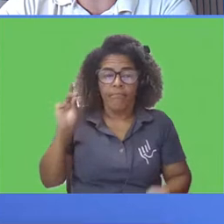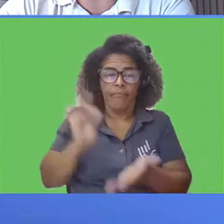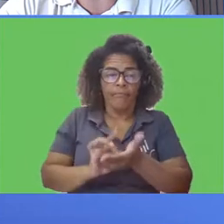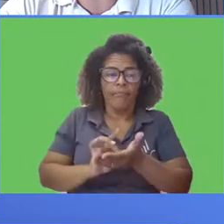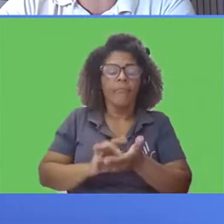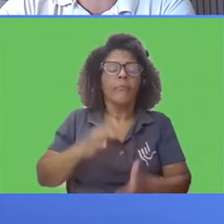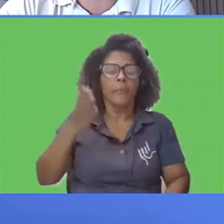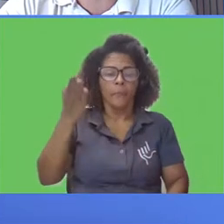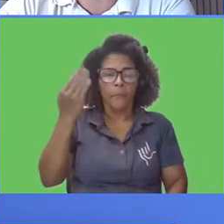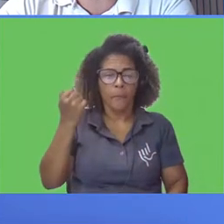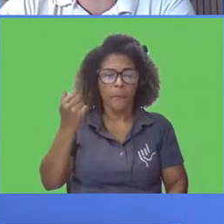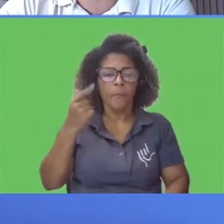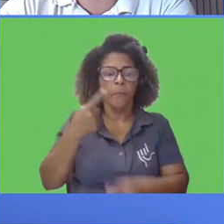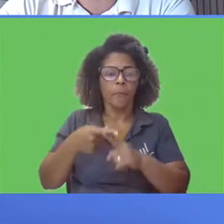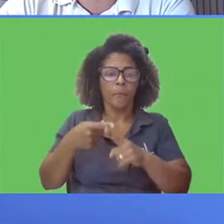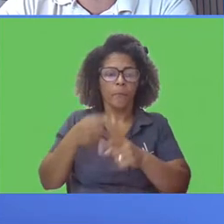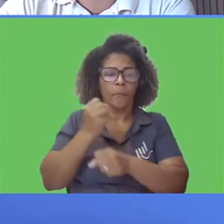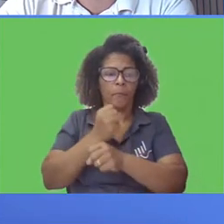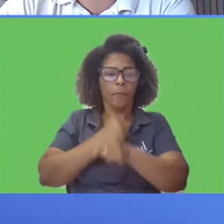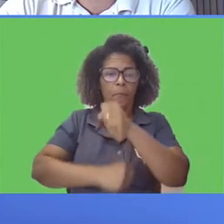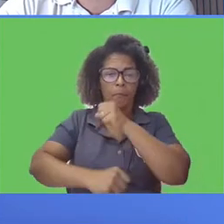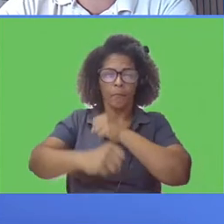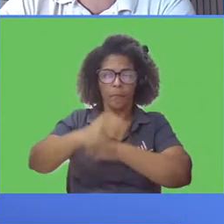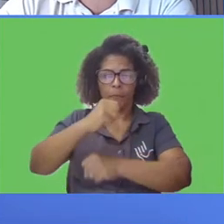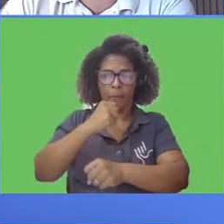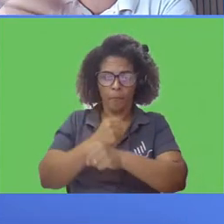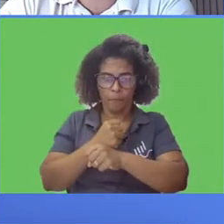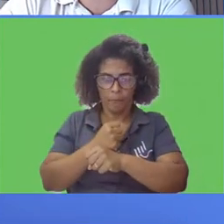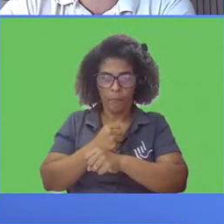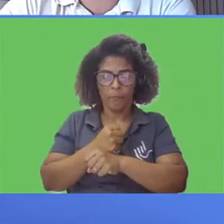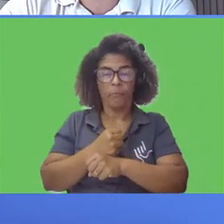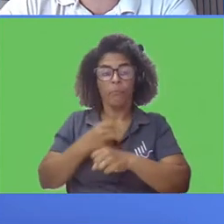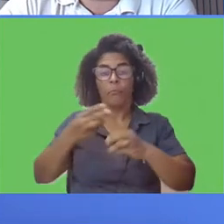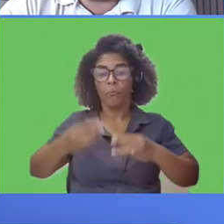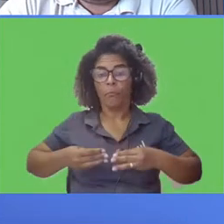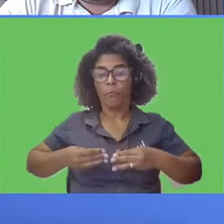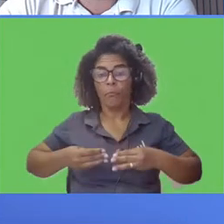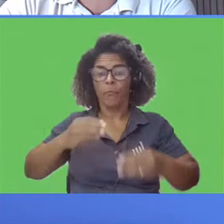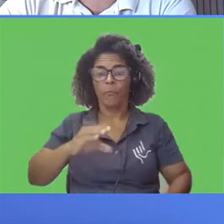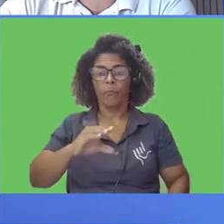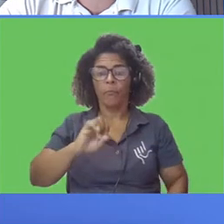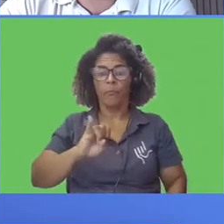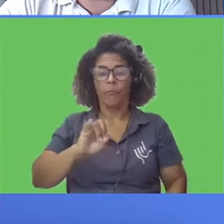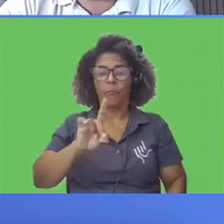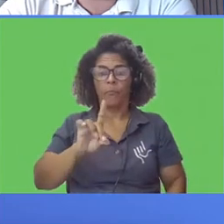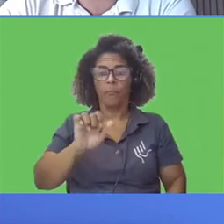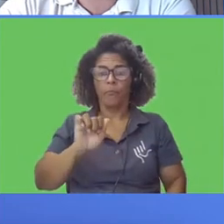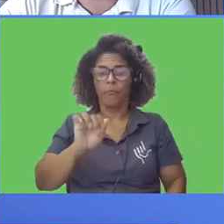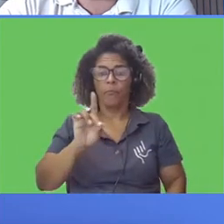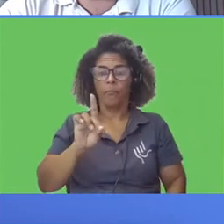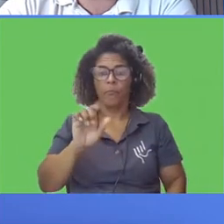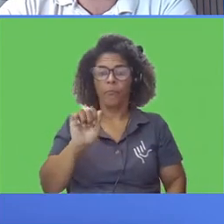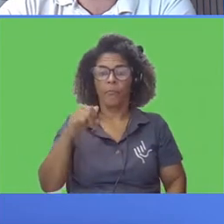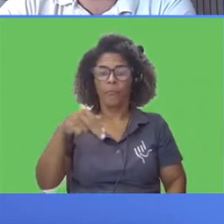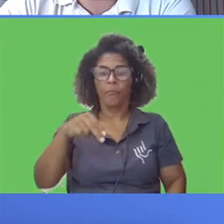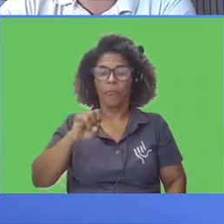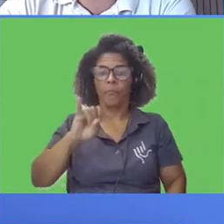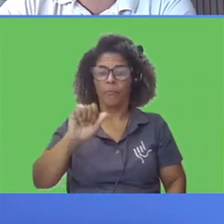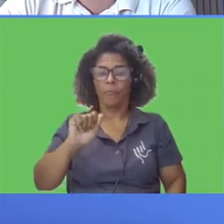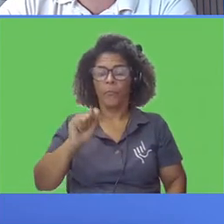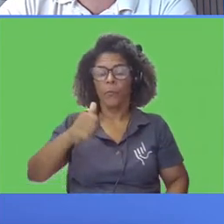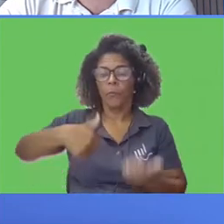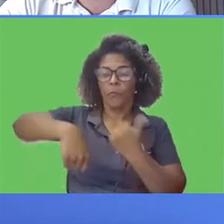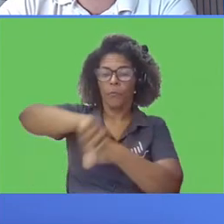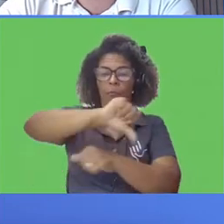bem que o ano passado o então Ministério da Cidadania, que hoje é já, né, Ministério do Desenvolvimento